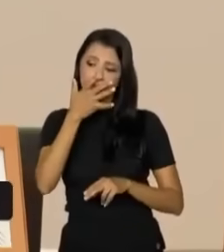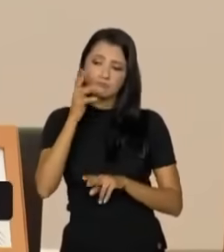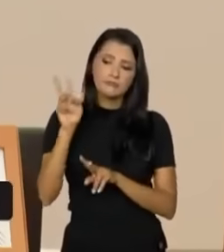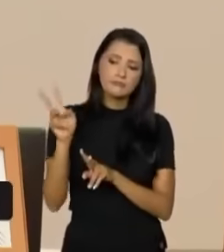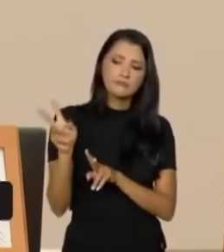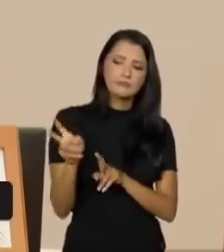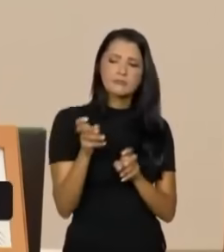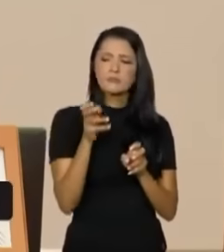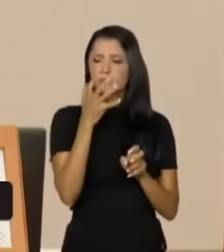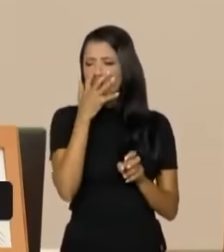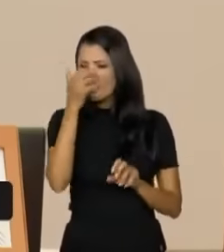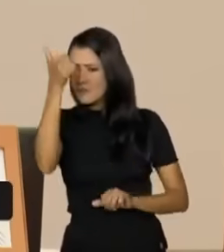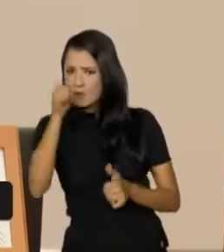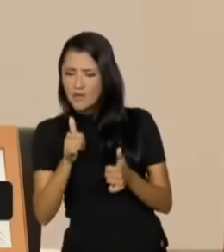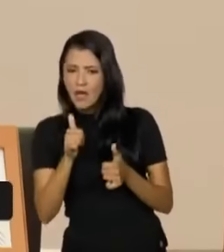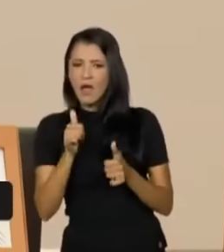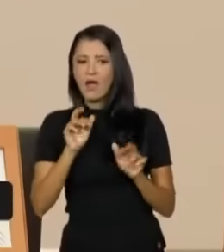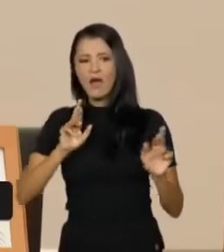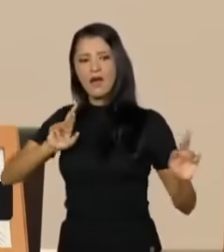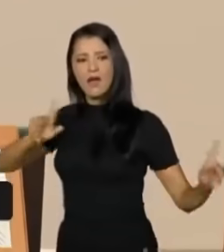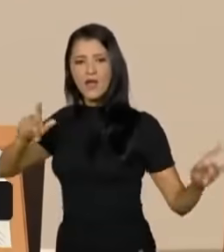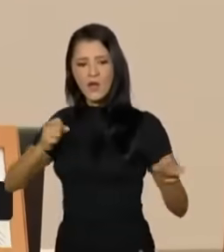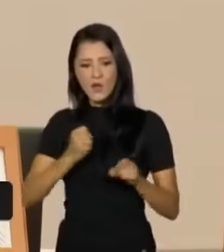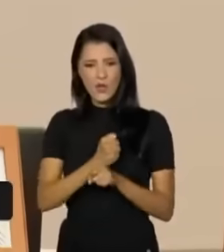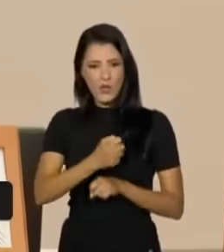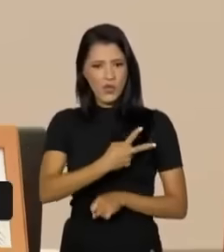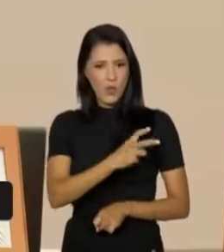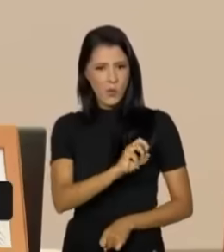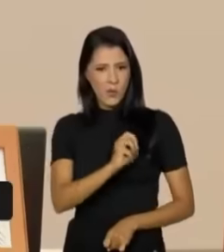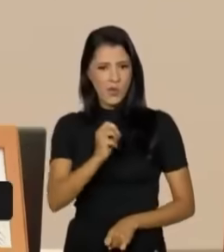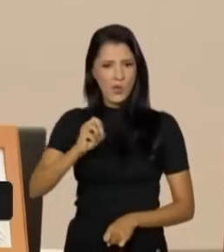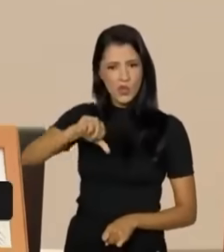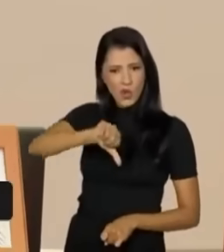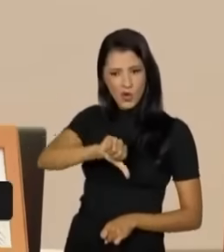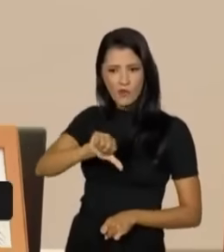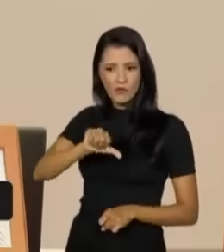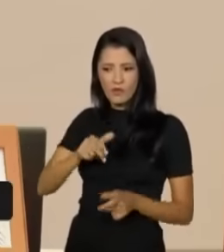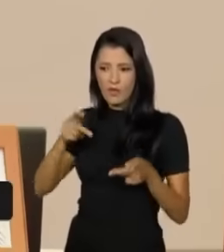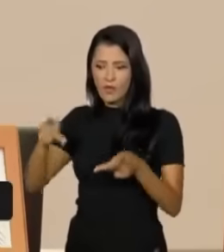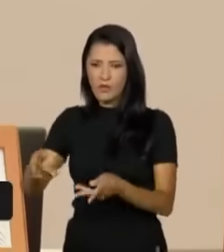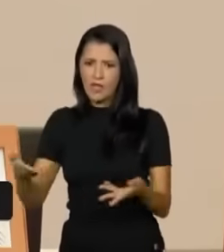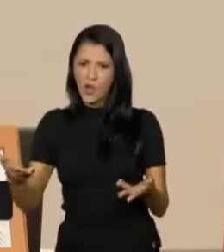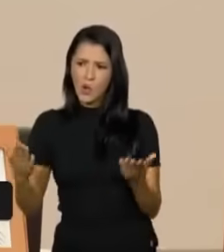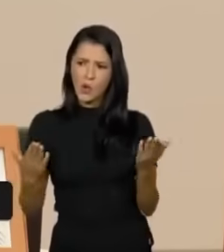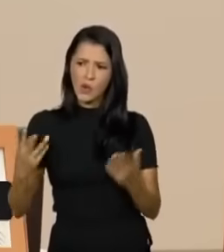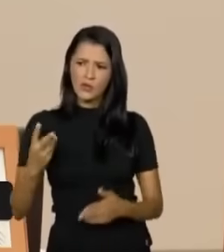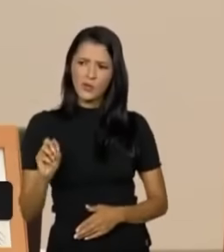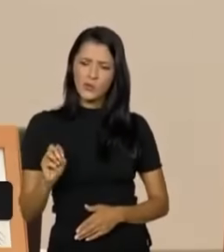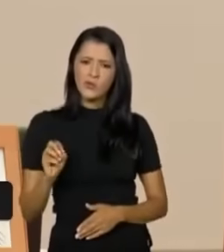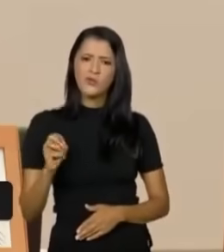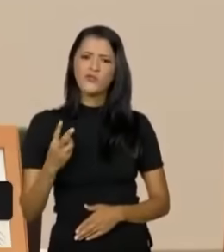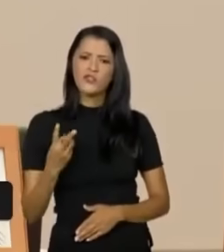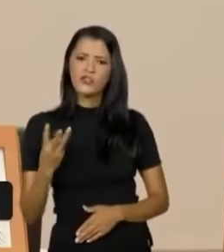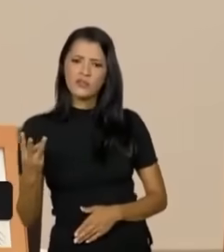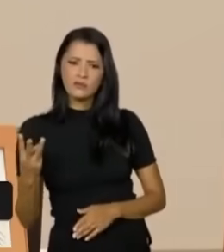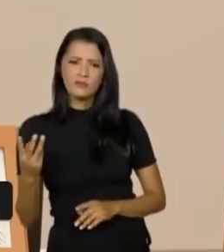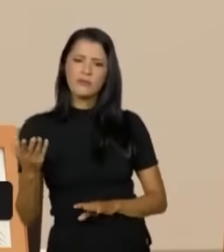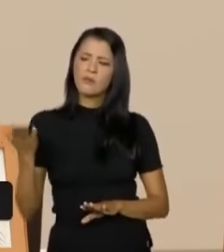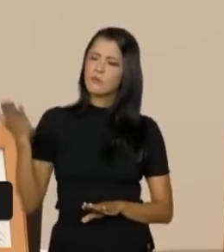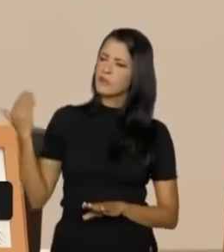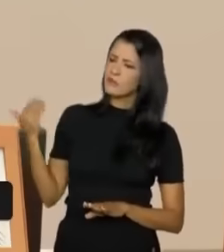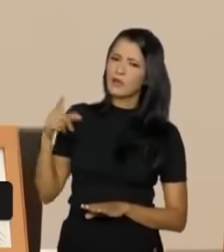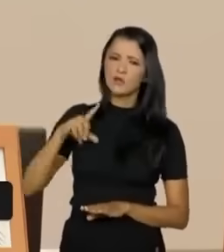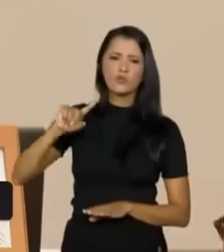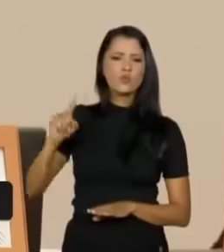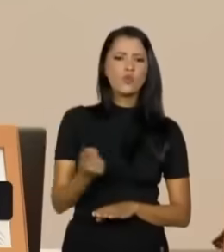a diferença entre 2009, quando eu visitei a Arábia Saudita, e hoje. Naquele tempo, era